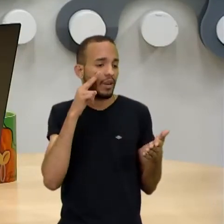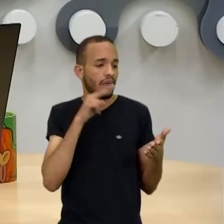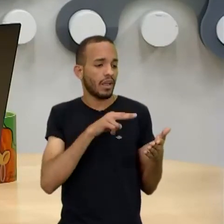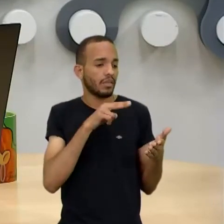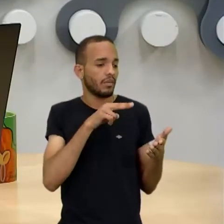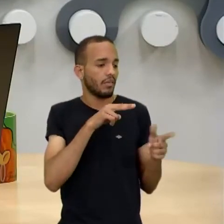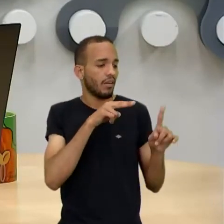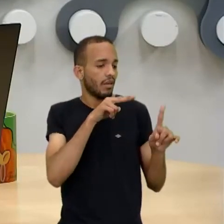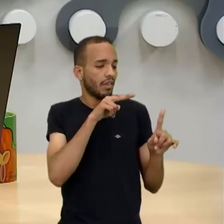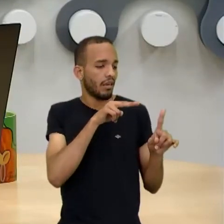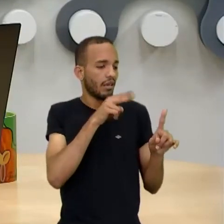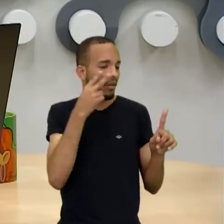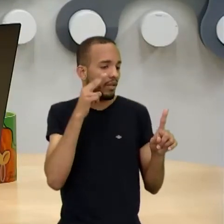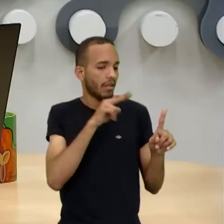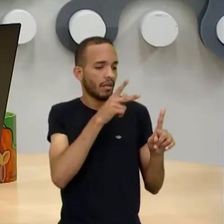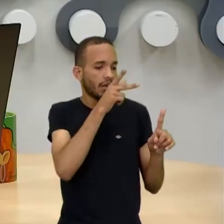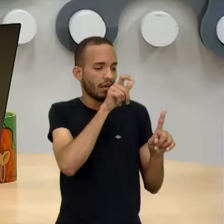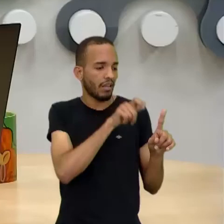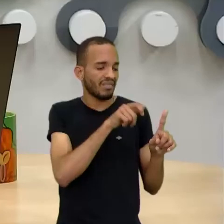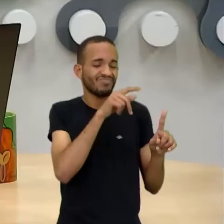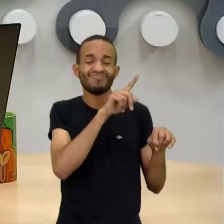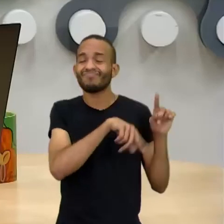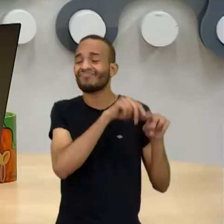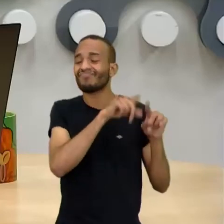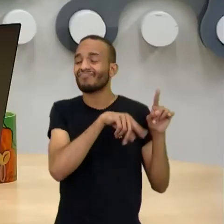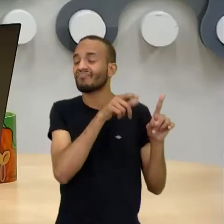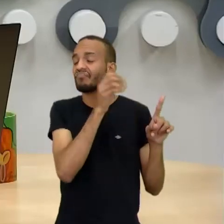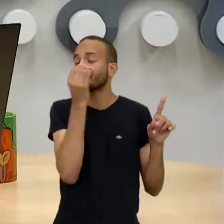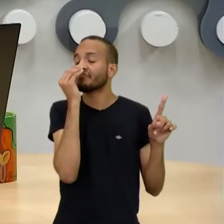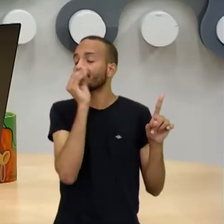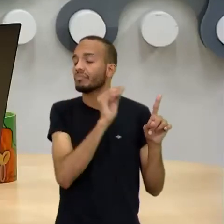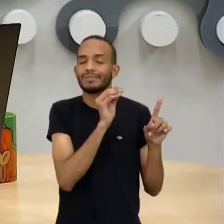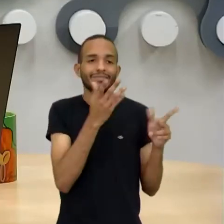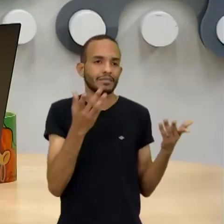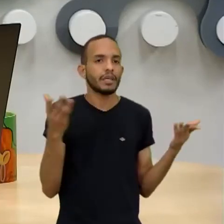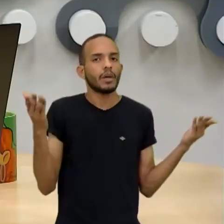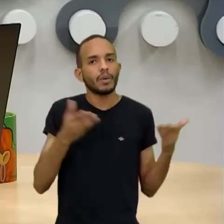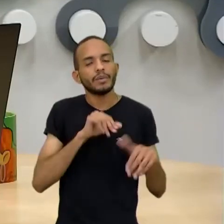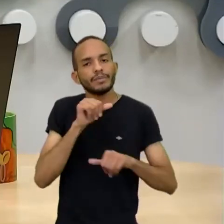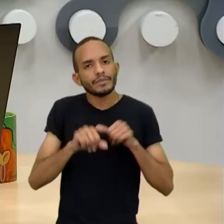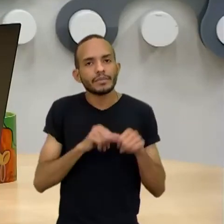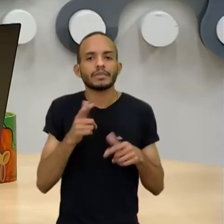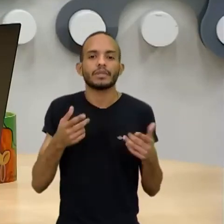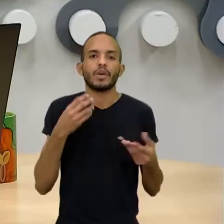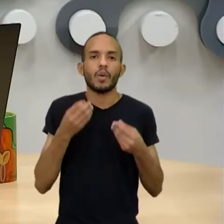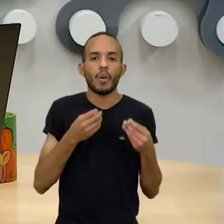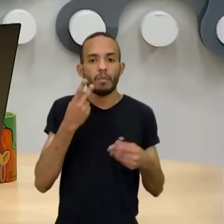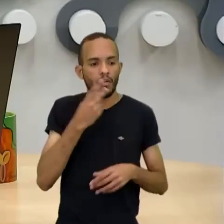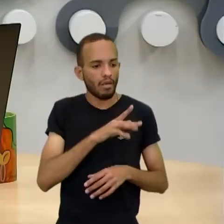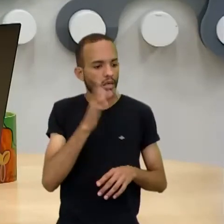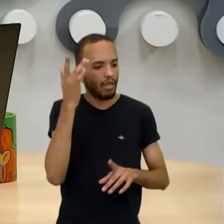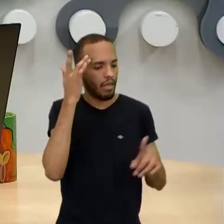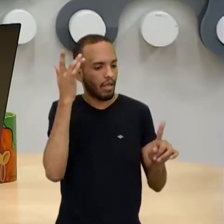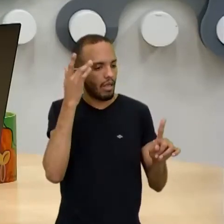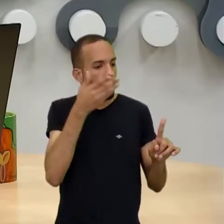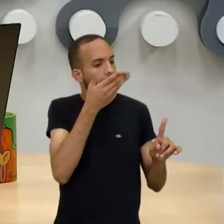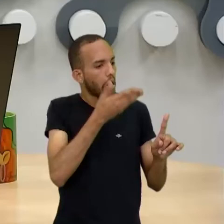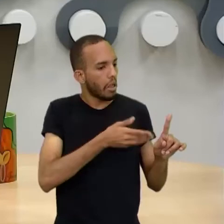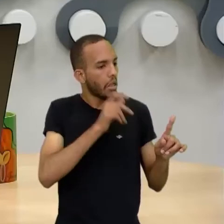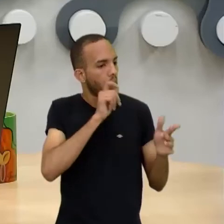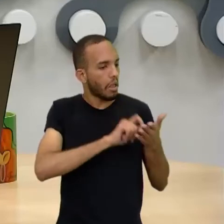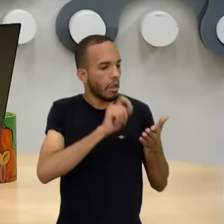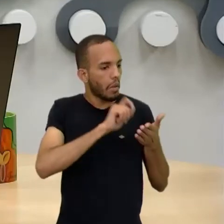gente precisa pensar que essa construção desse homem e dessa mulher negra como um intelectual, um